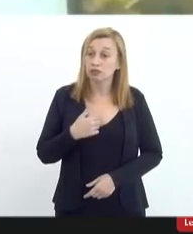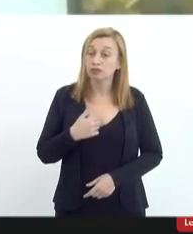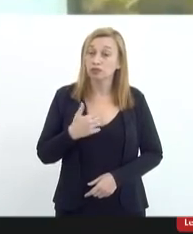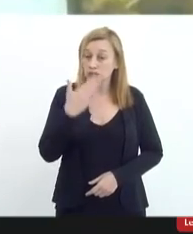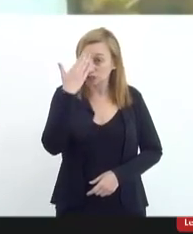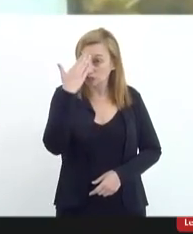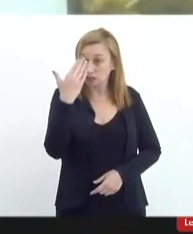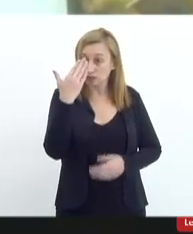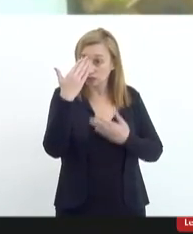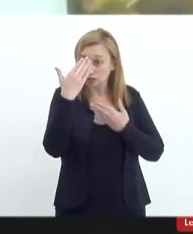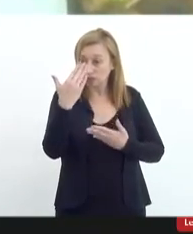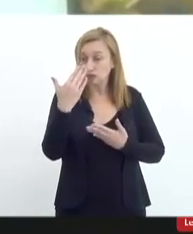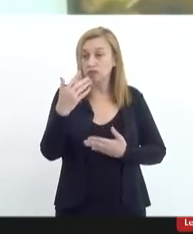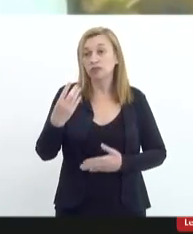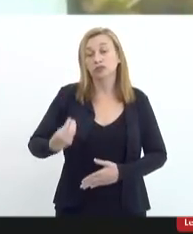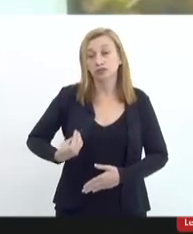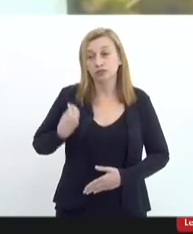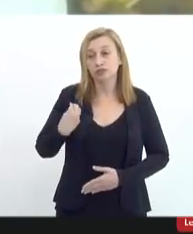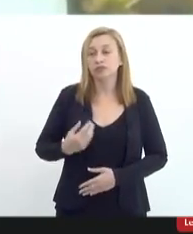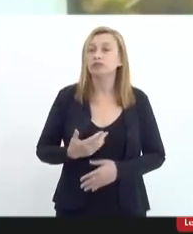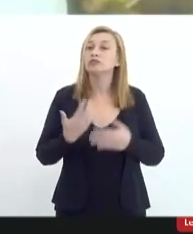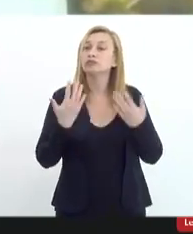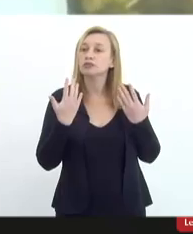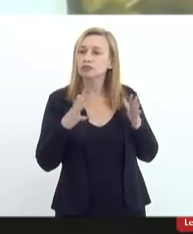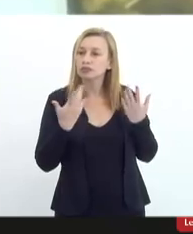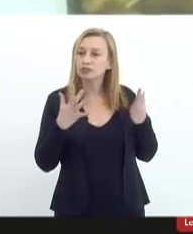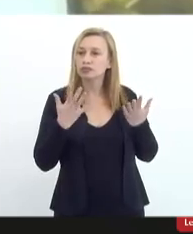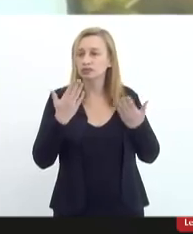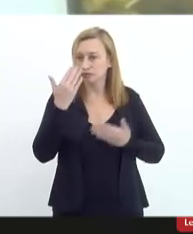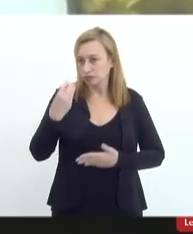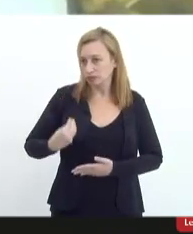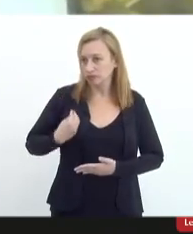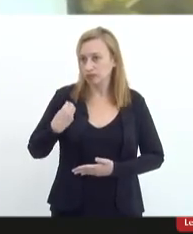vida. Nós celebramos a vida.